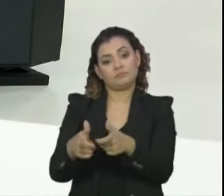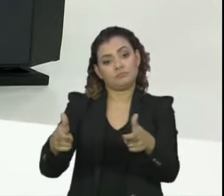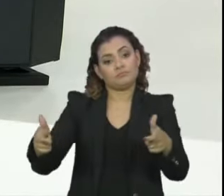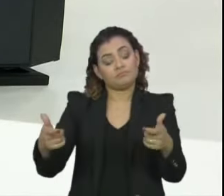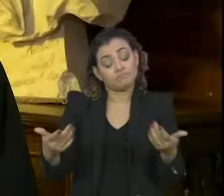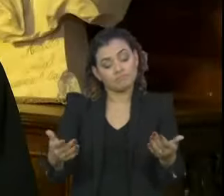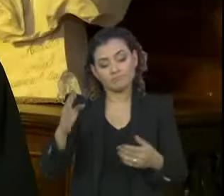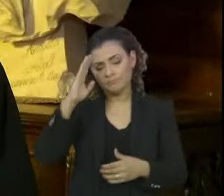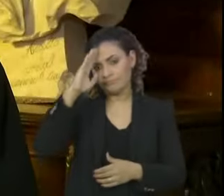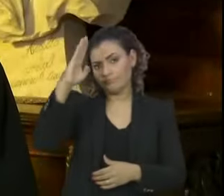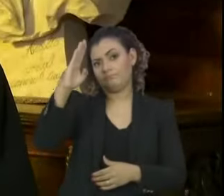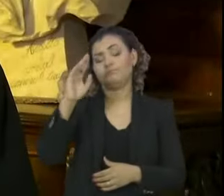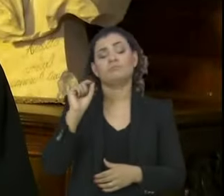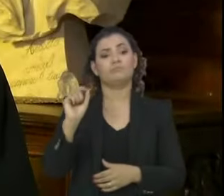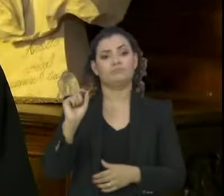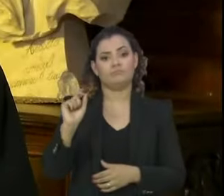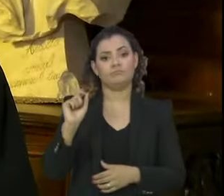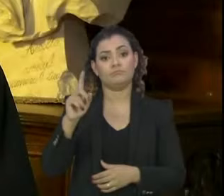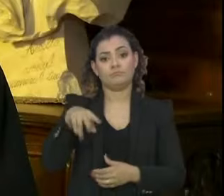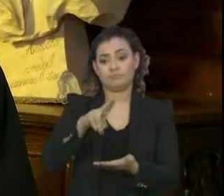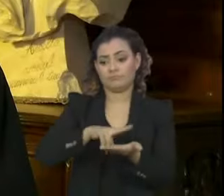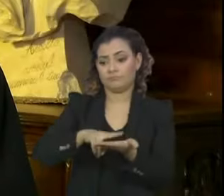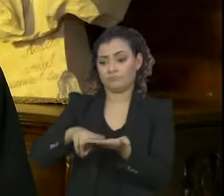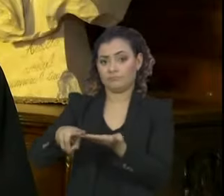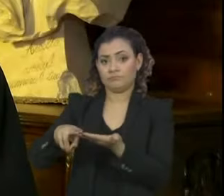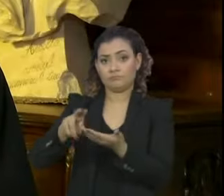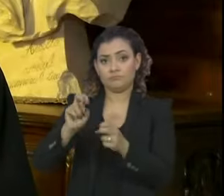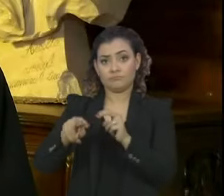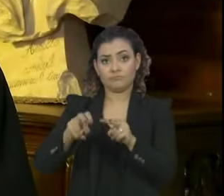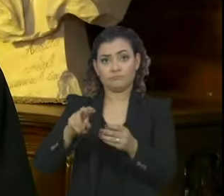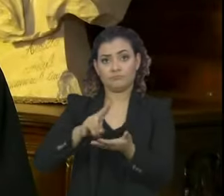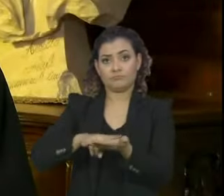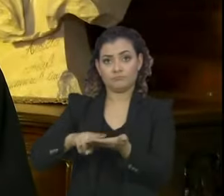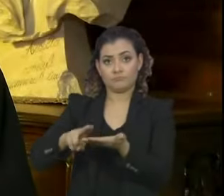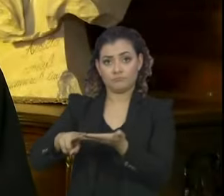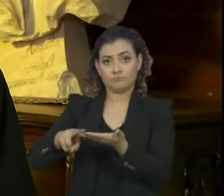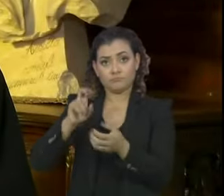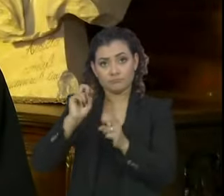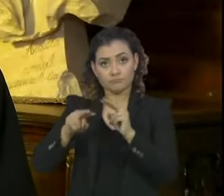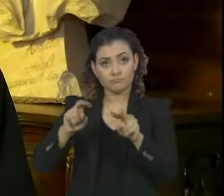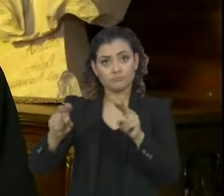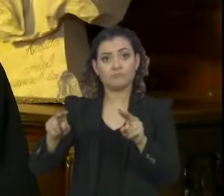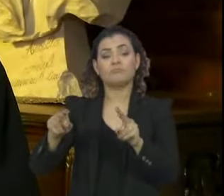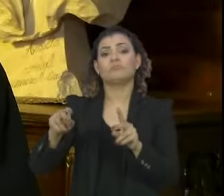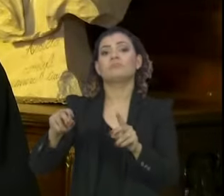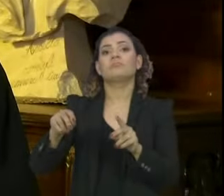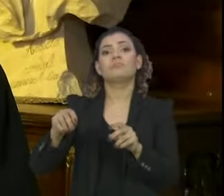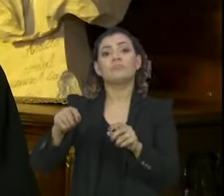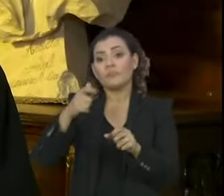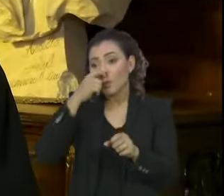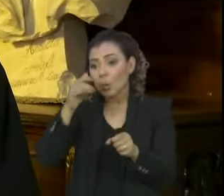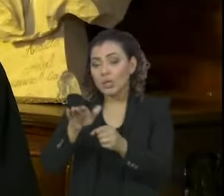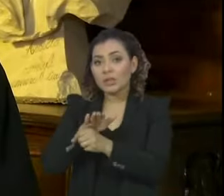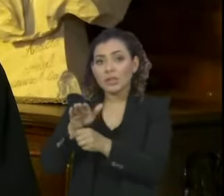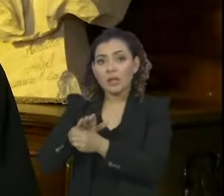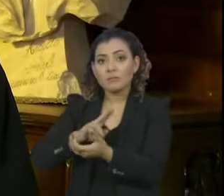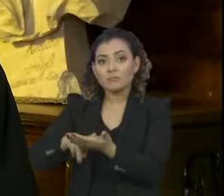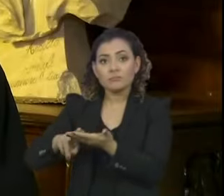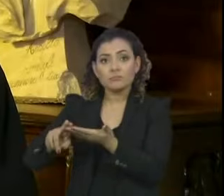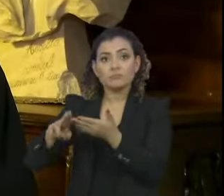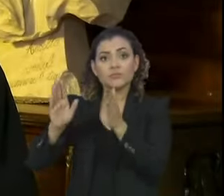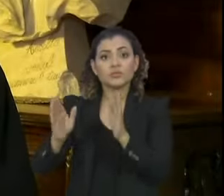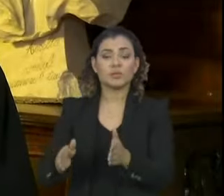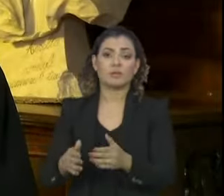a seguinte tudo outro os leitos ocupados hospitais cheios Azul Teixeiras que portanto